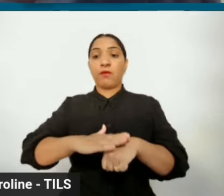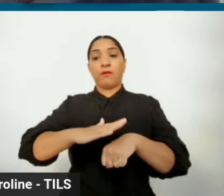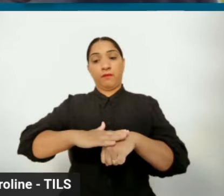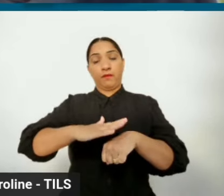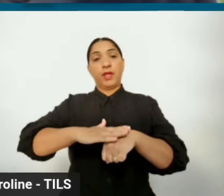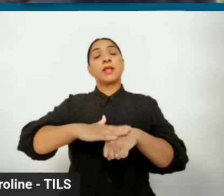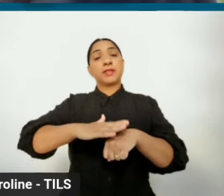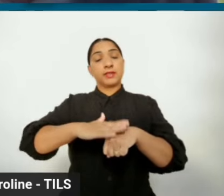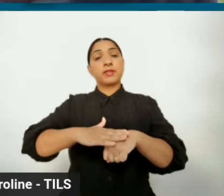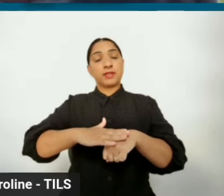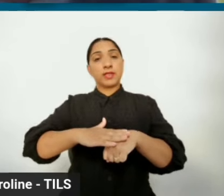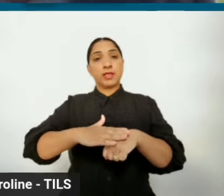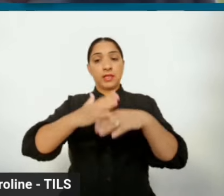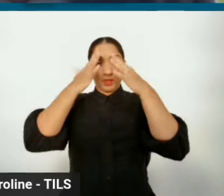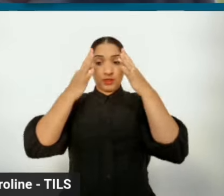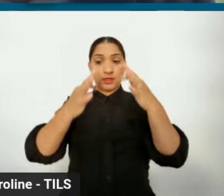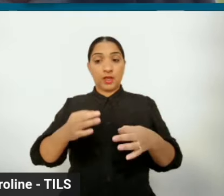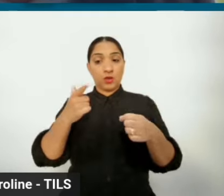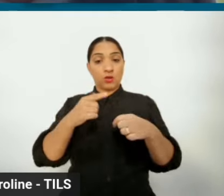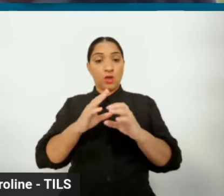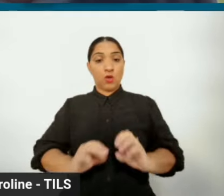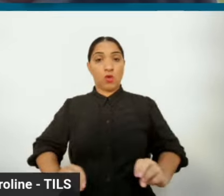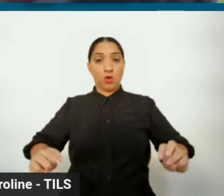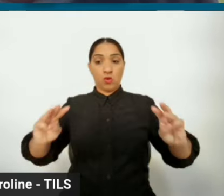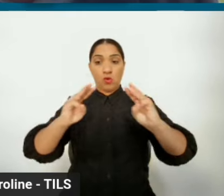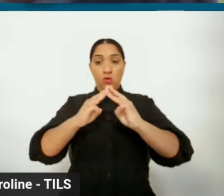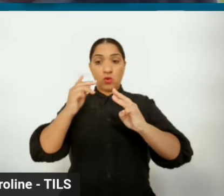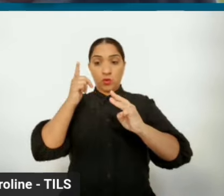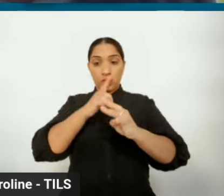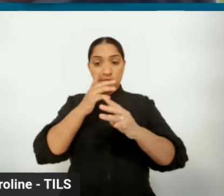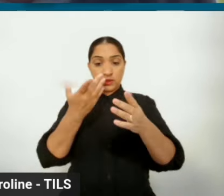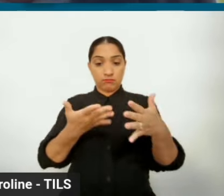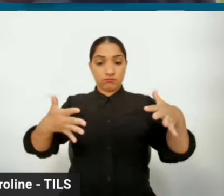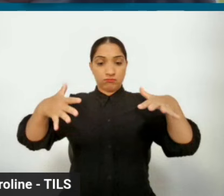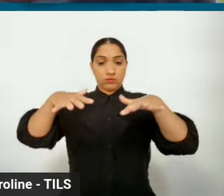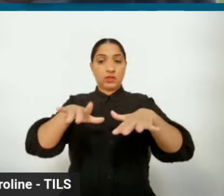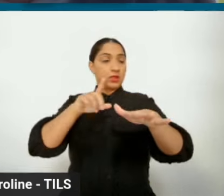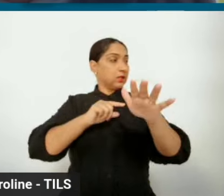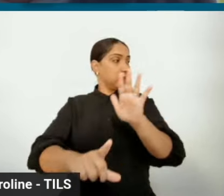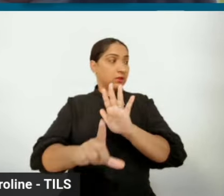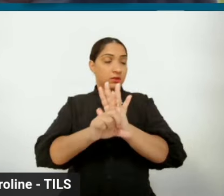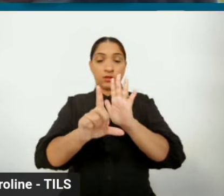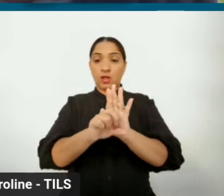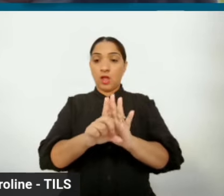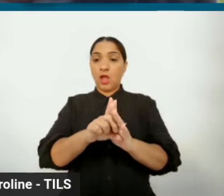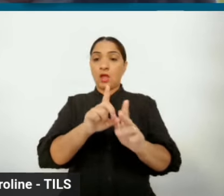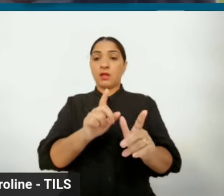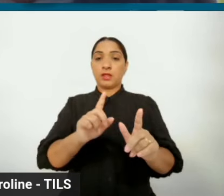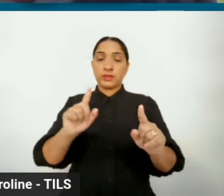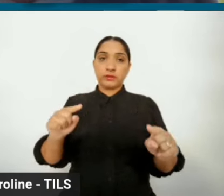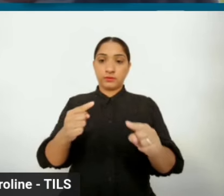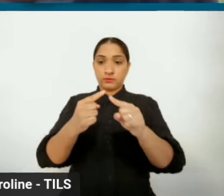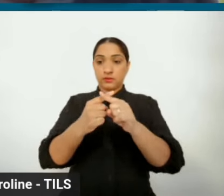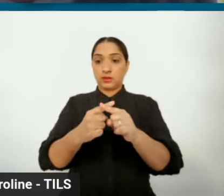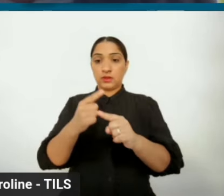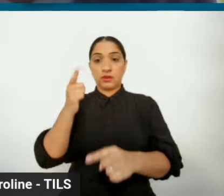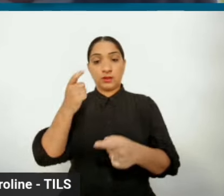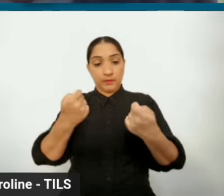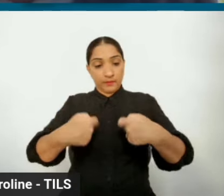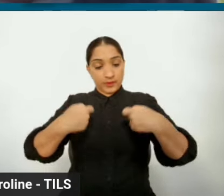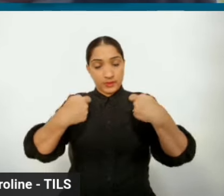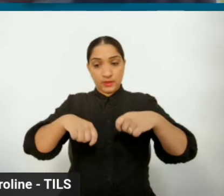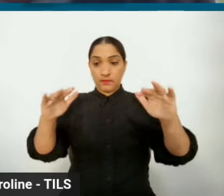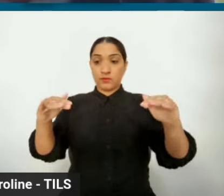a Convenção da ONU, a Lei Brasileira de Inclusão. Nas vezes que se foi preciso pedir ao Supremo que